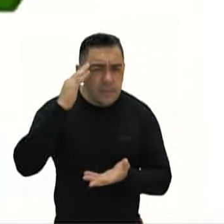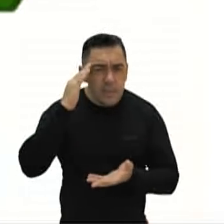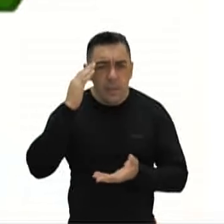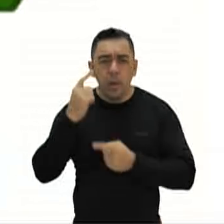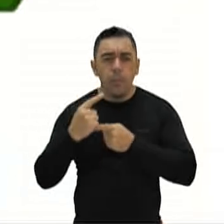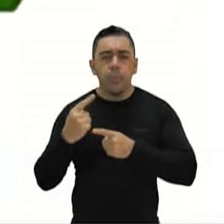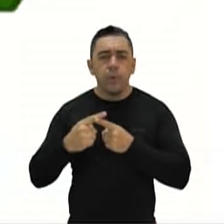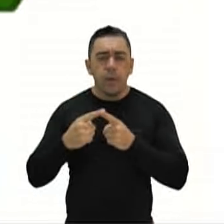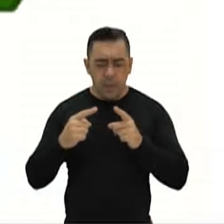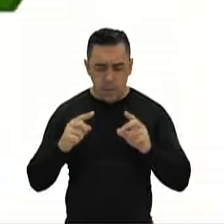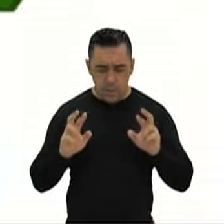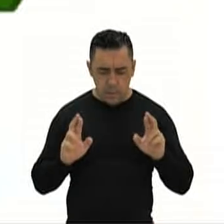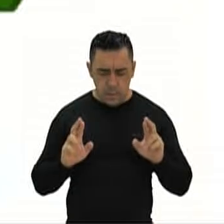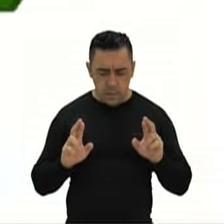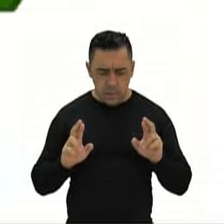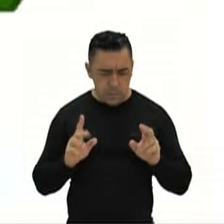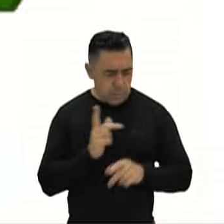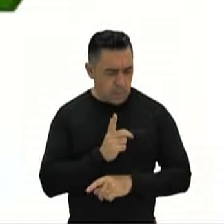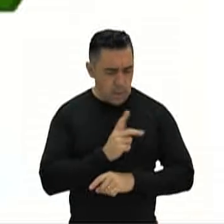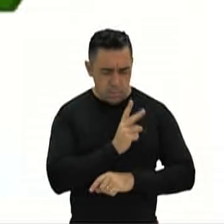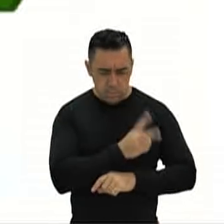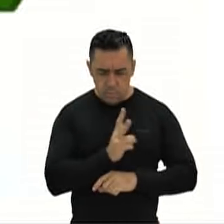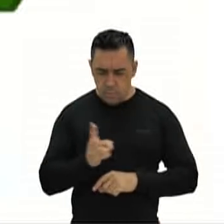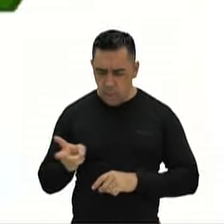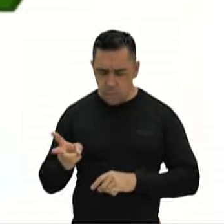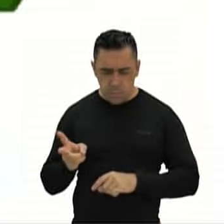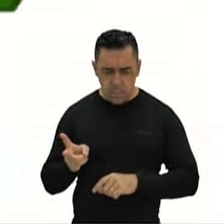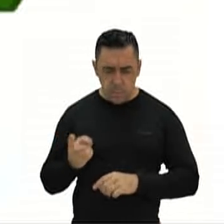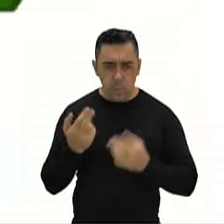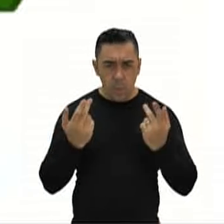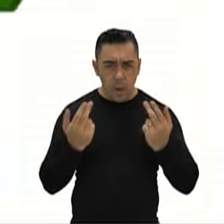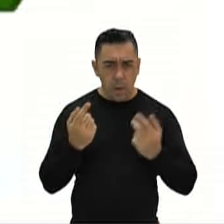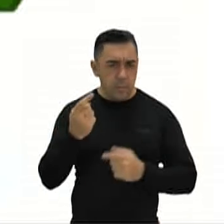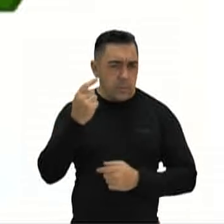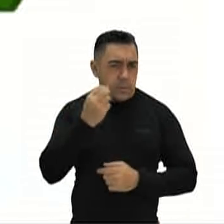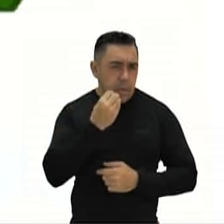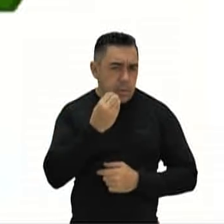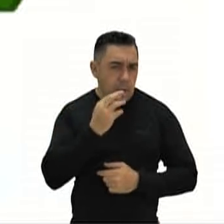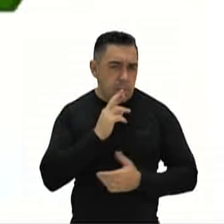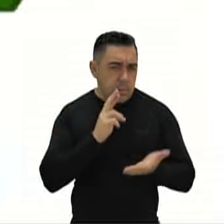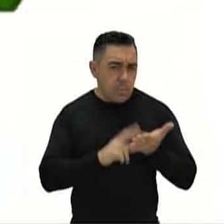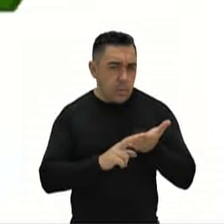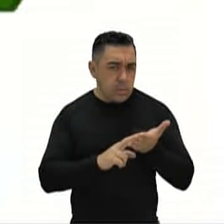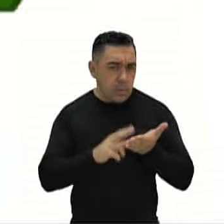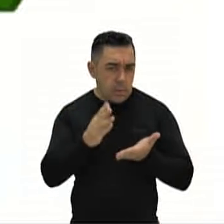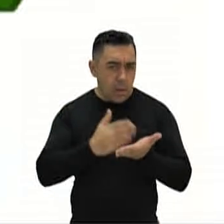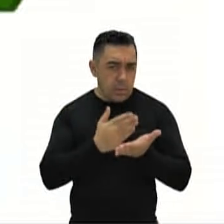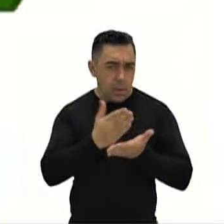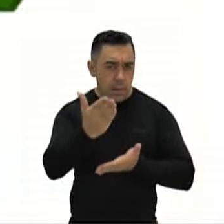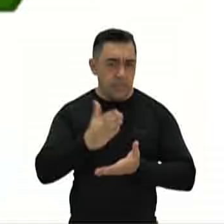o porquê que essas estruturas fundamentais são as mesmas? Vamos tentar responder no caderninho, pessoal.